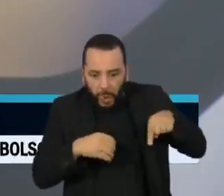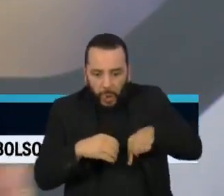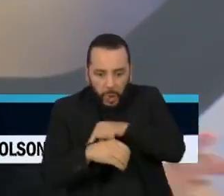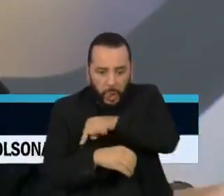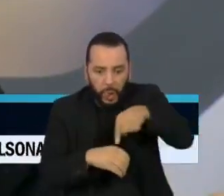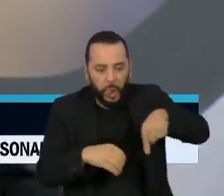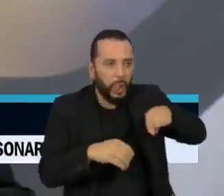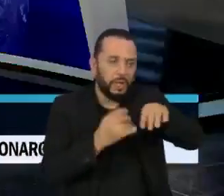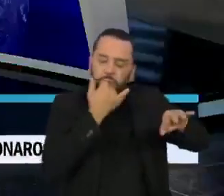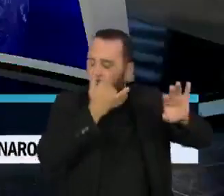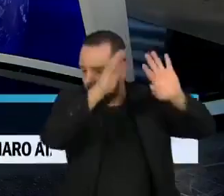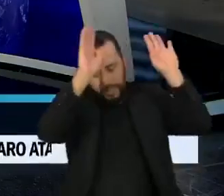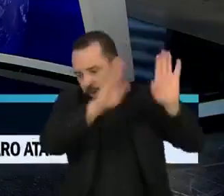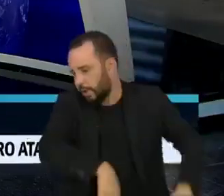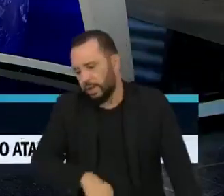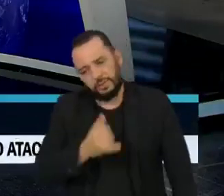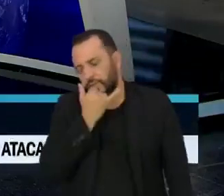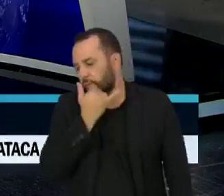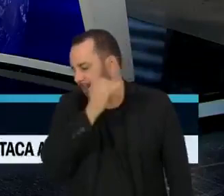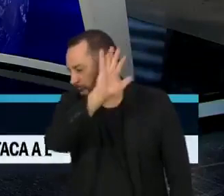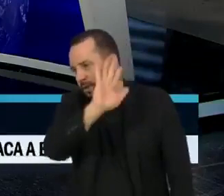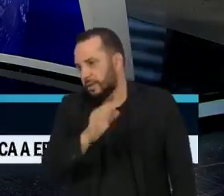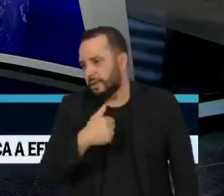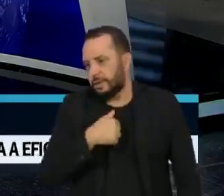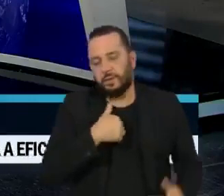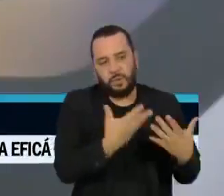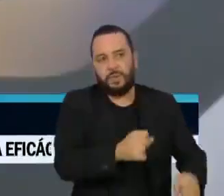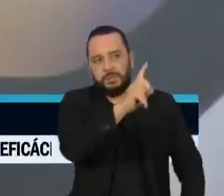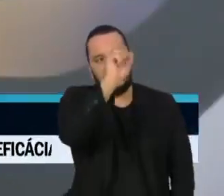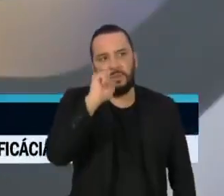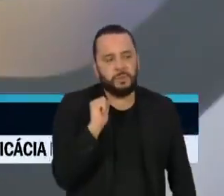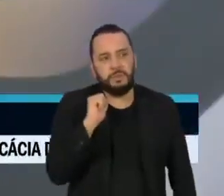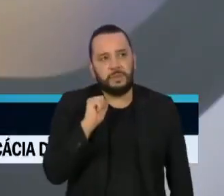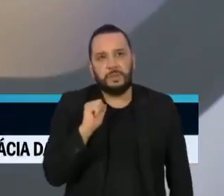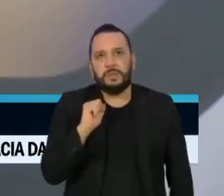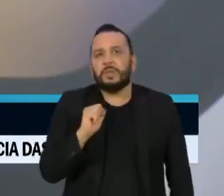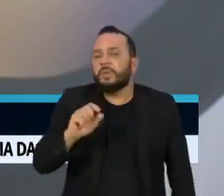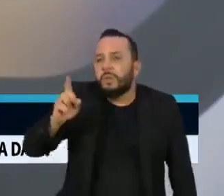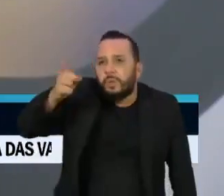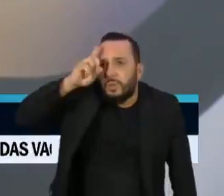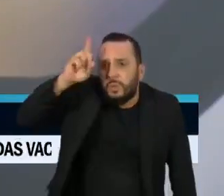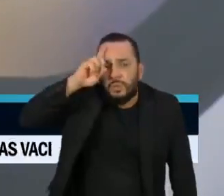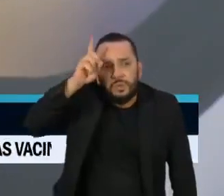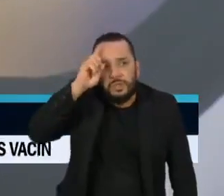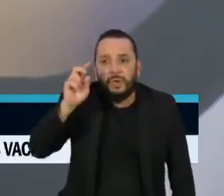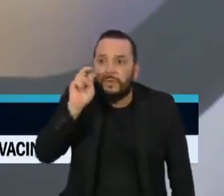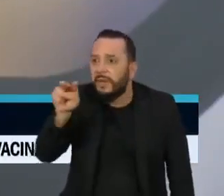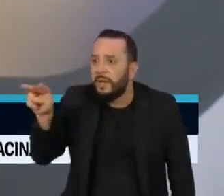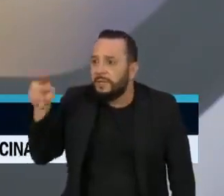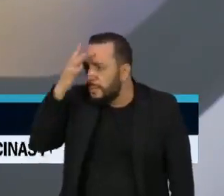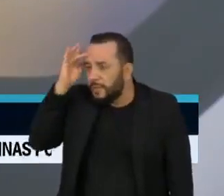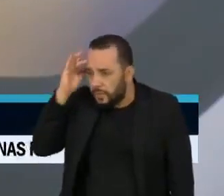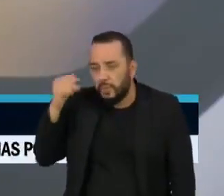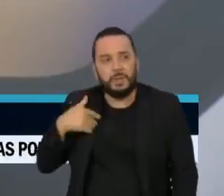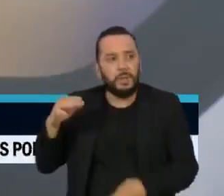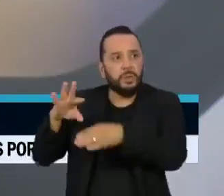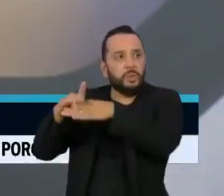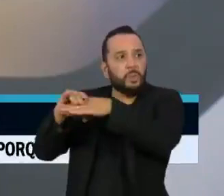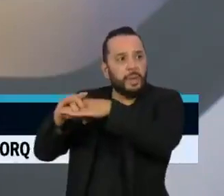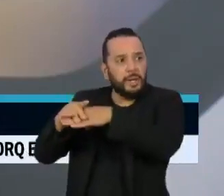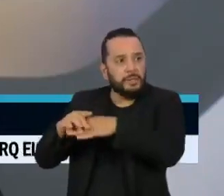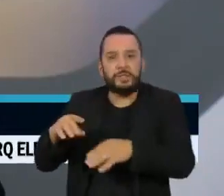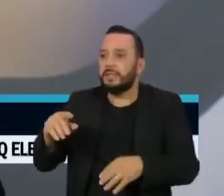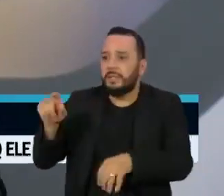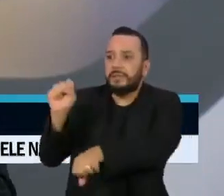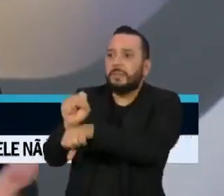vacina. Desculpe, normalmente não estou aqui para lacrar, mas eu convivo todo dia com as pessoas que estão doentes e estão morrendo e estão esperando